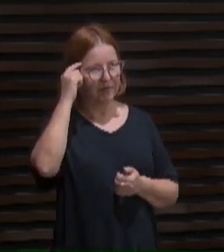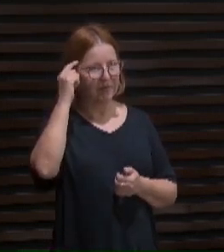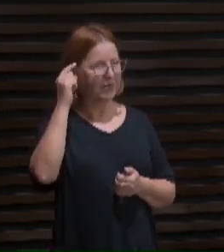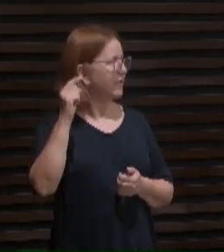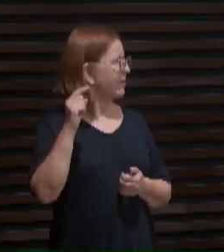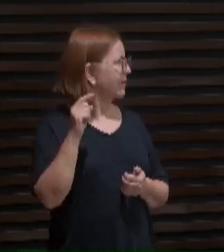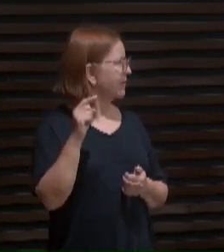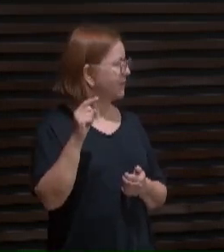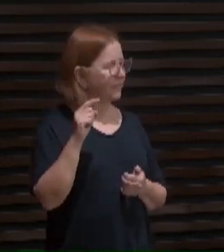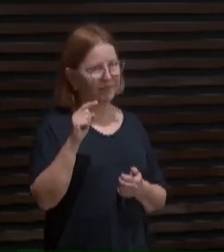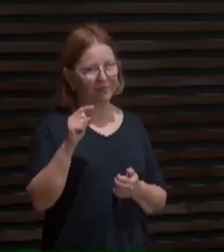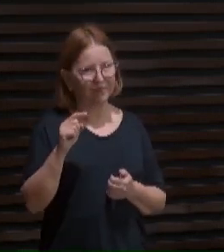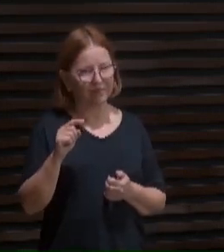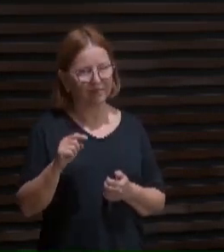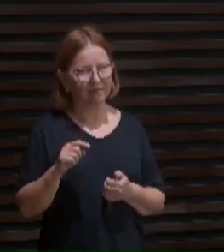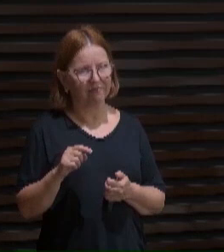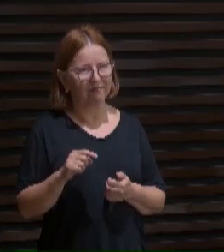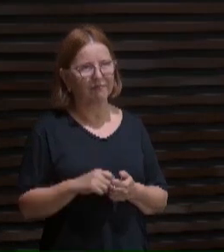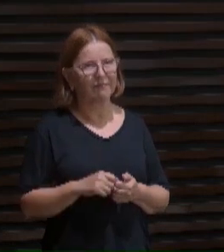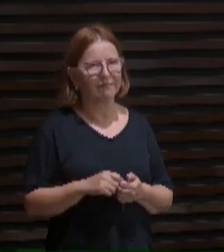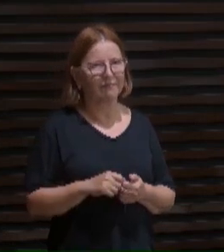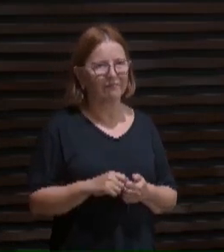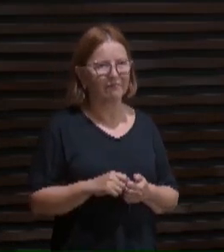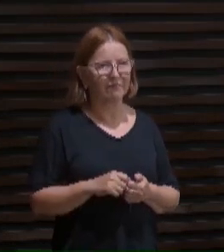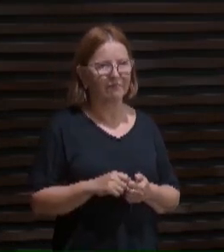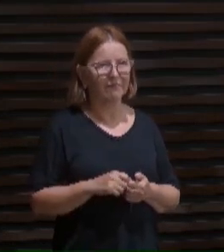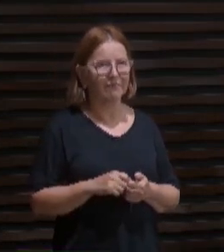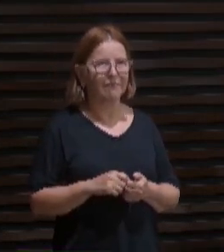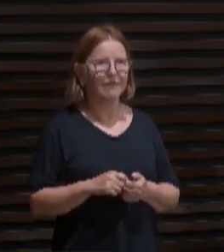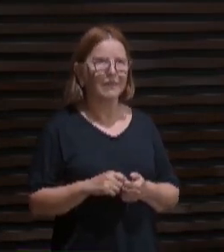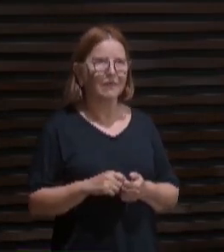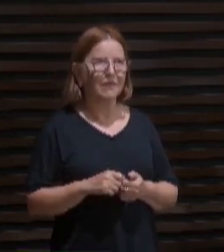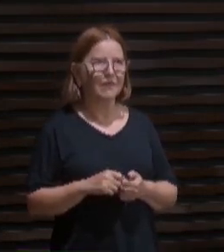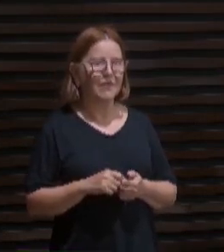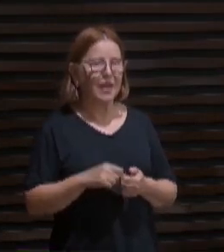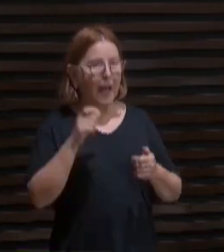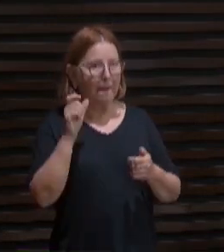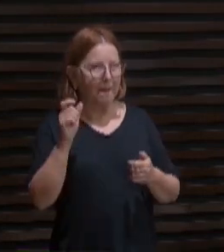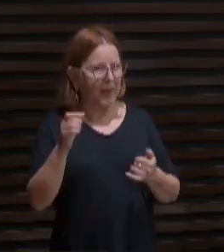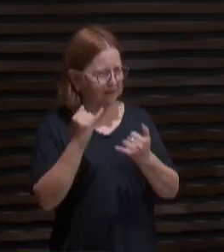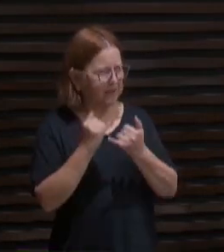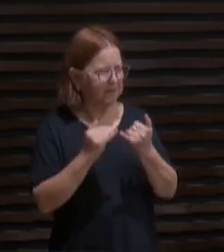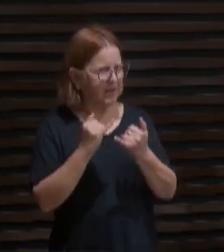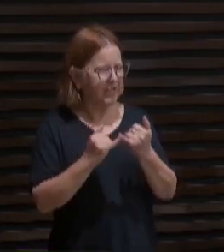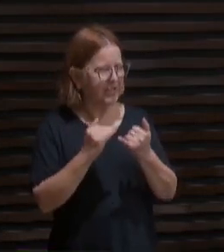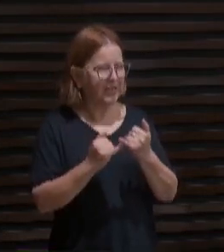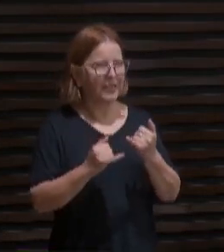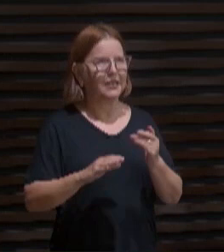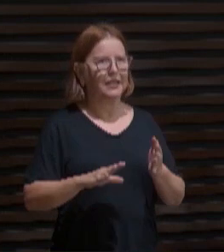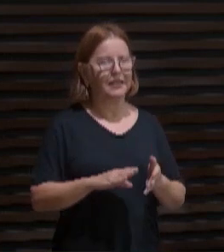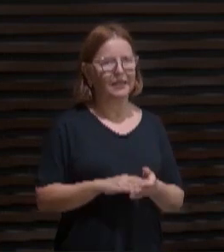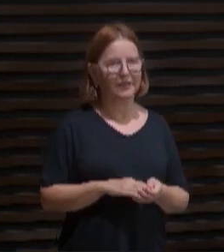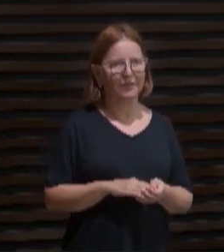São formas sibilantes de linguagem. É língua dupla. A